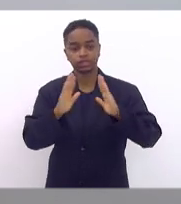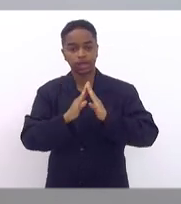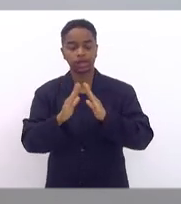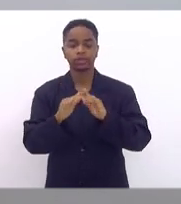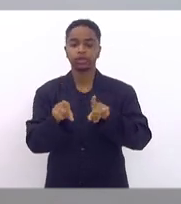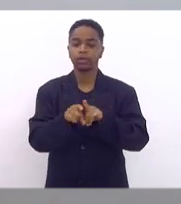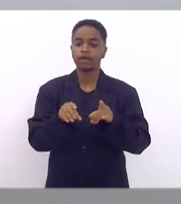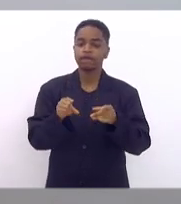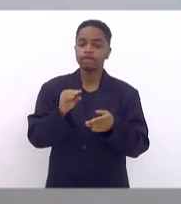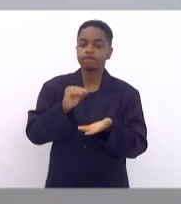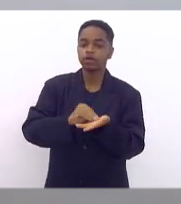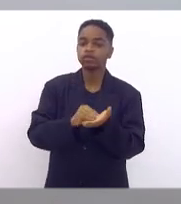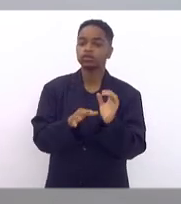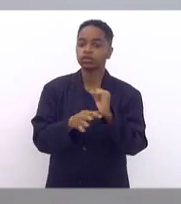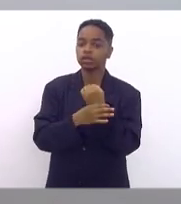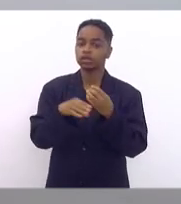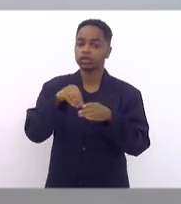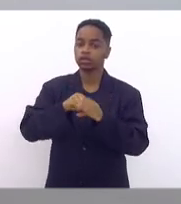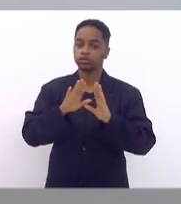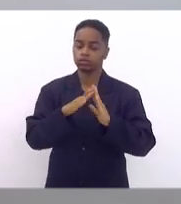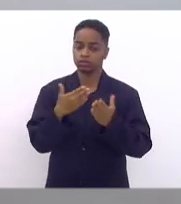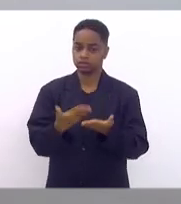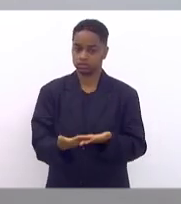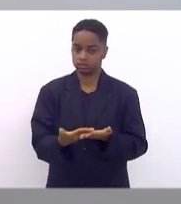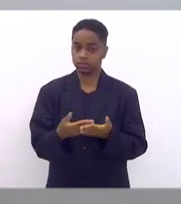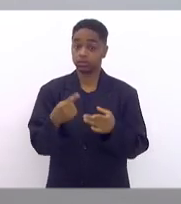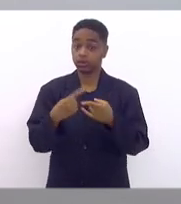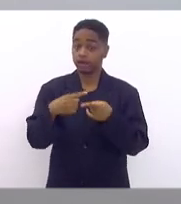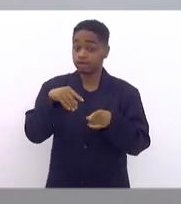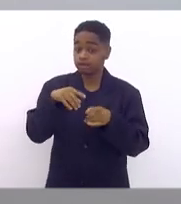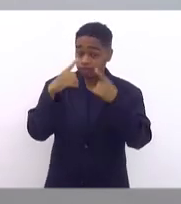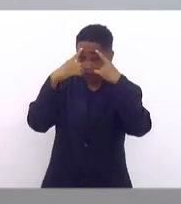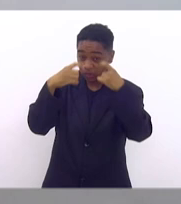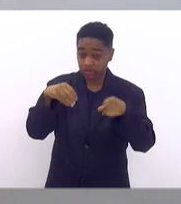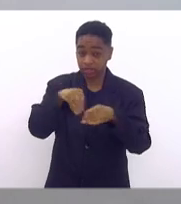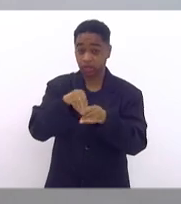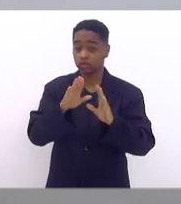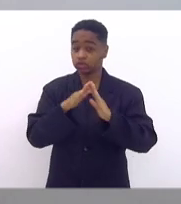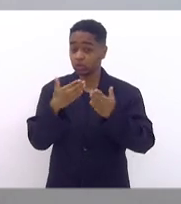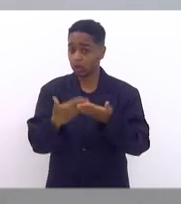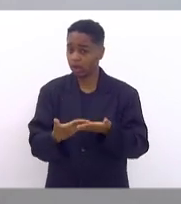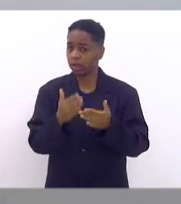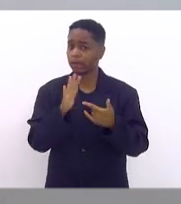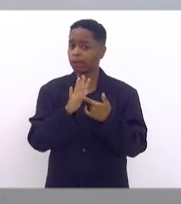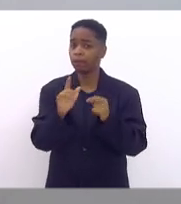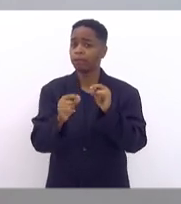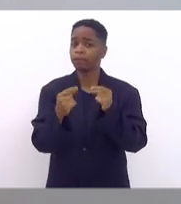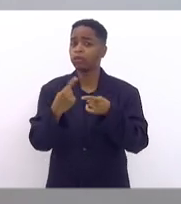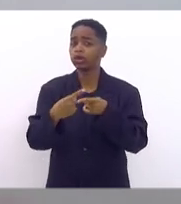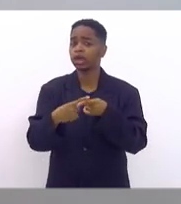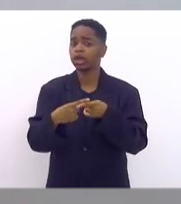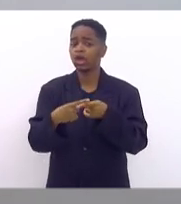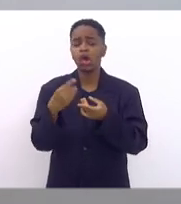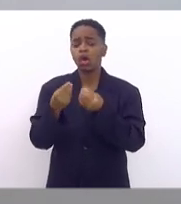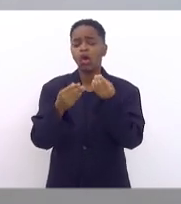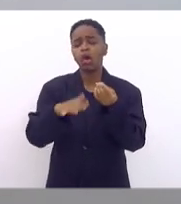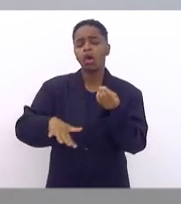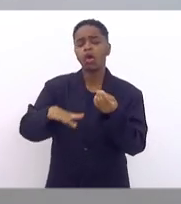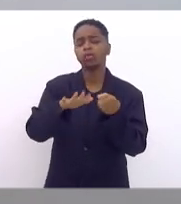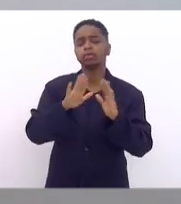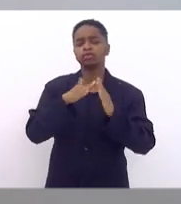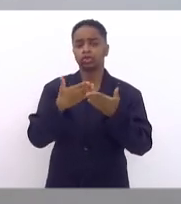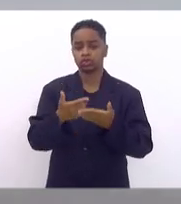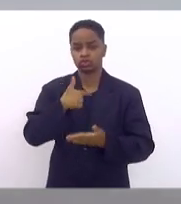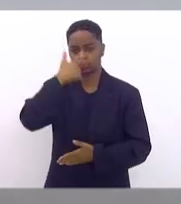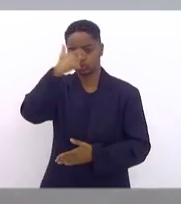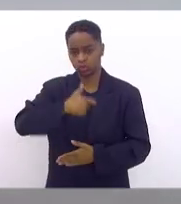inseguras quando vão à escola. E a violência na escola é muito sintomática, porque que ambiente é esse, ambiente escolar? Eu sou professora de